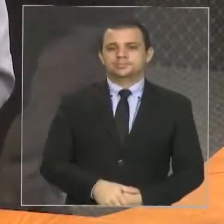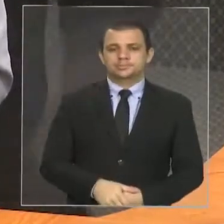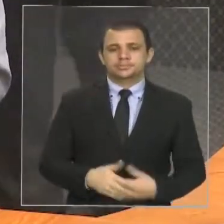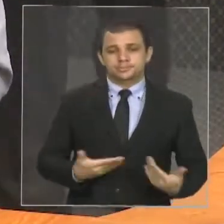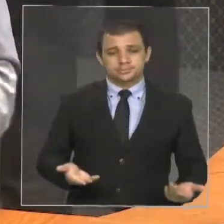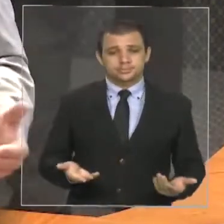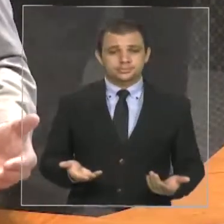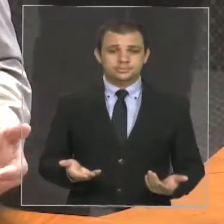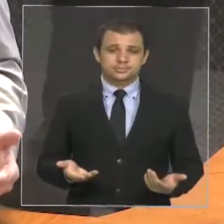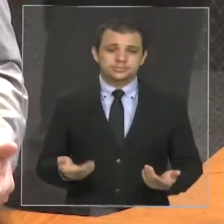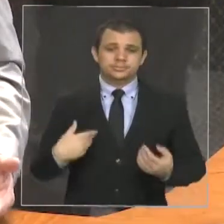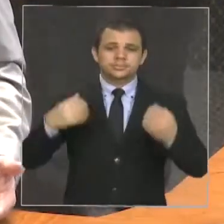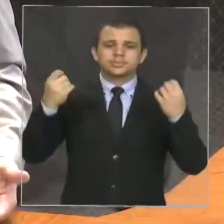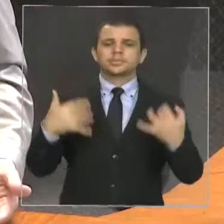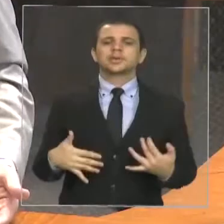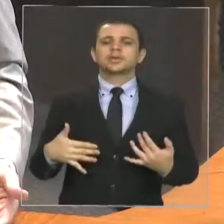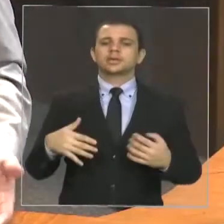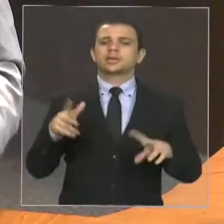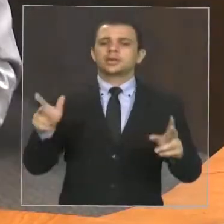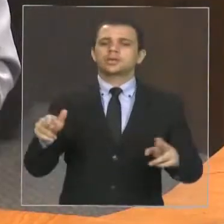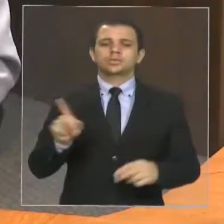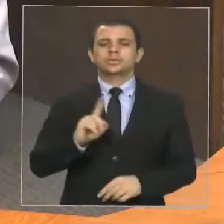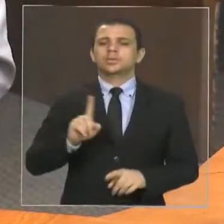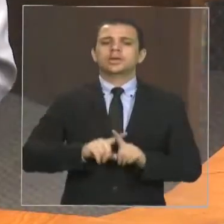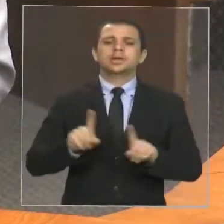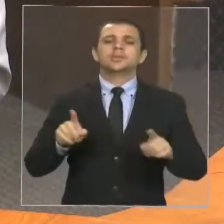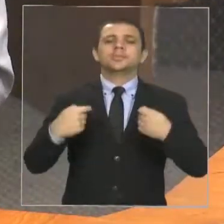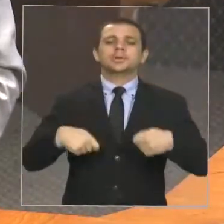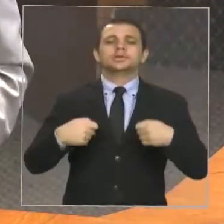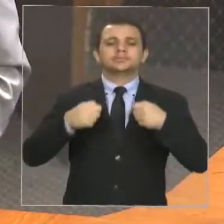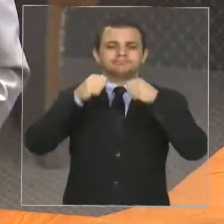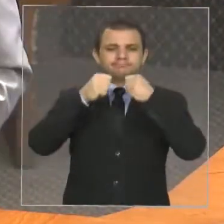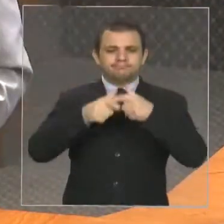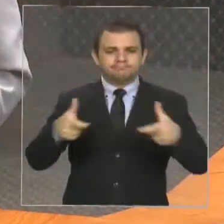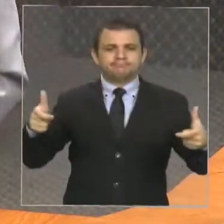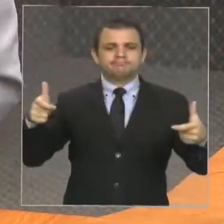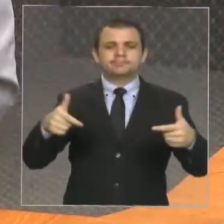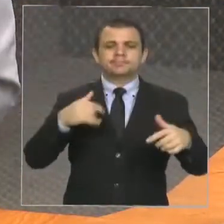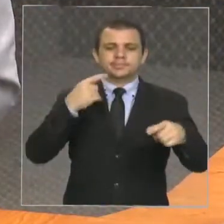gente deveria ter ampliado o debate para que a gente pudesse chegar num consenso.